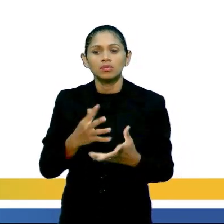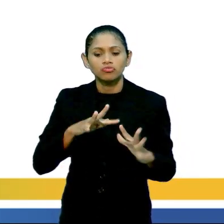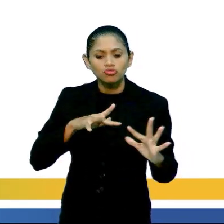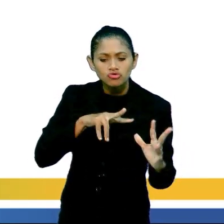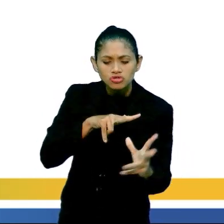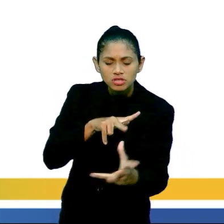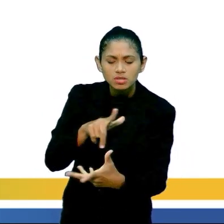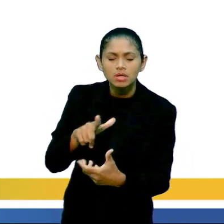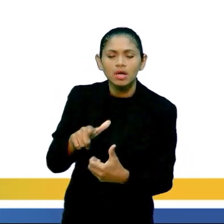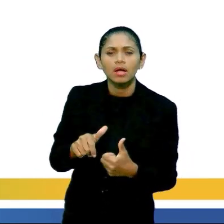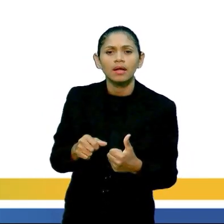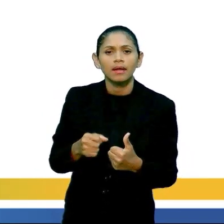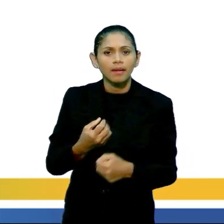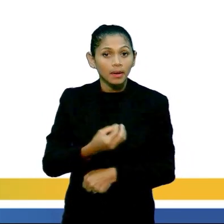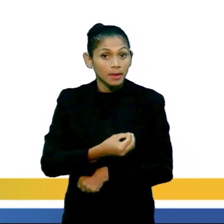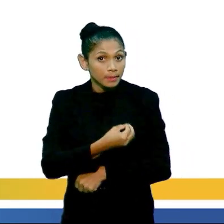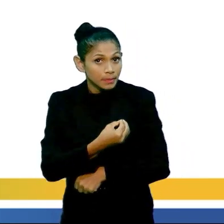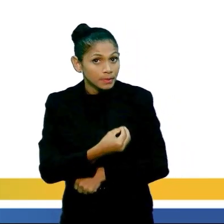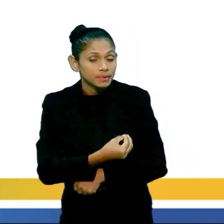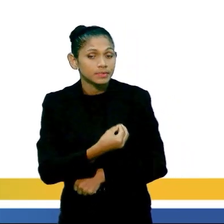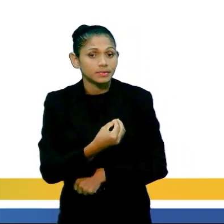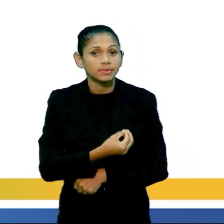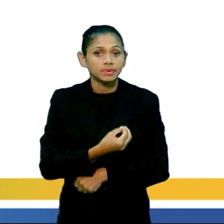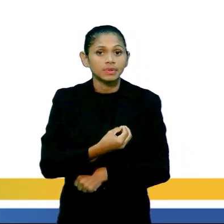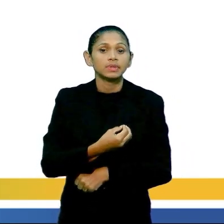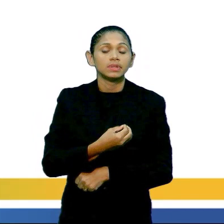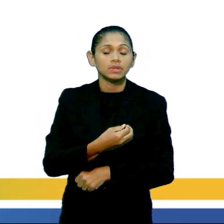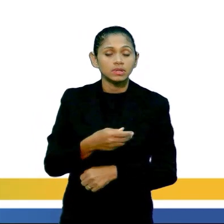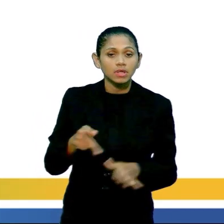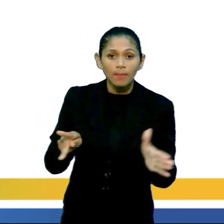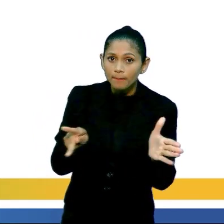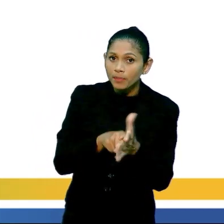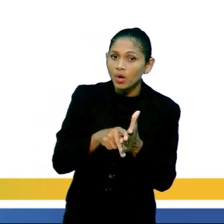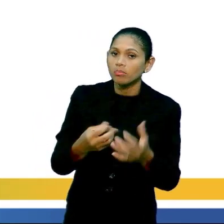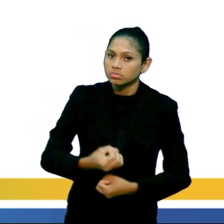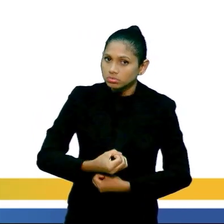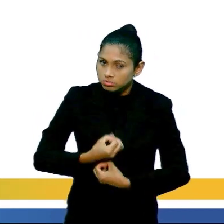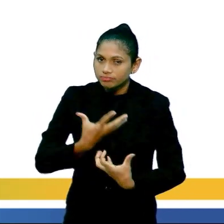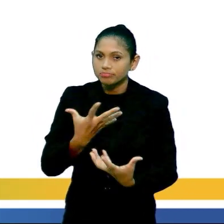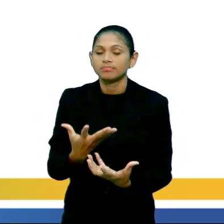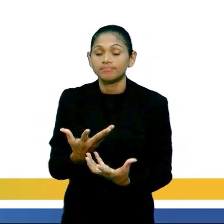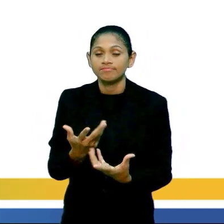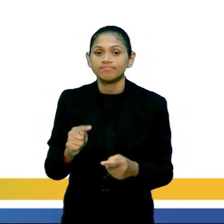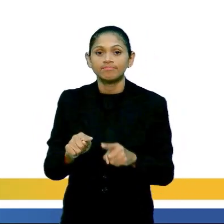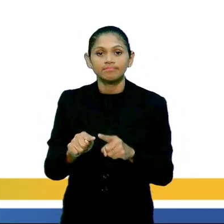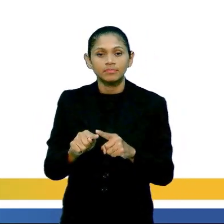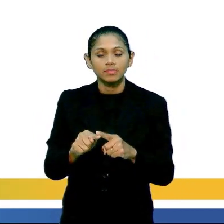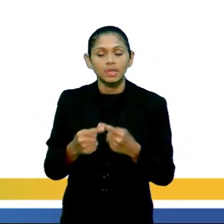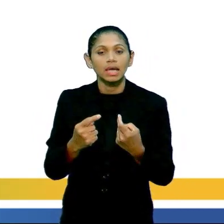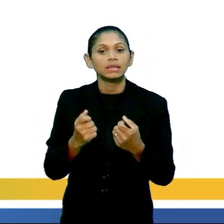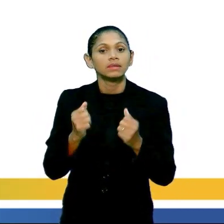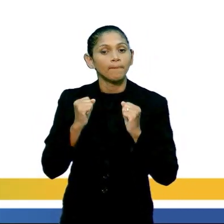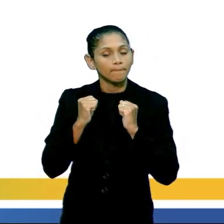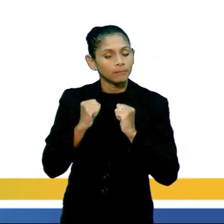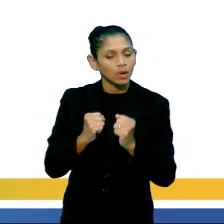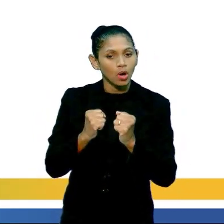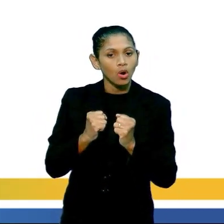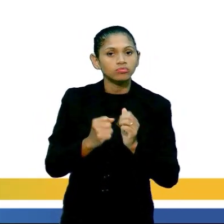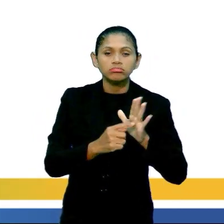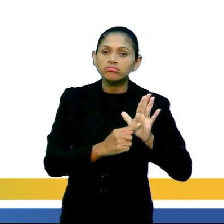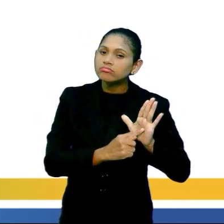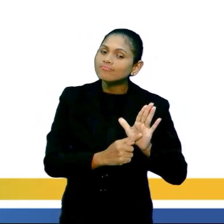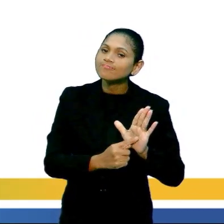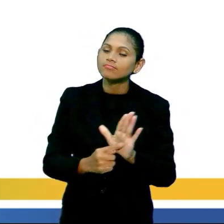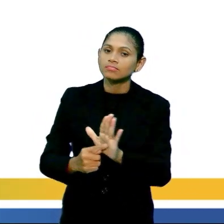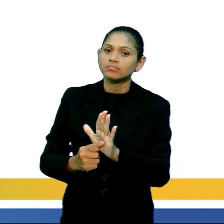né? Mas ela também pode expressar sentimentos, né? E aí ela pode ir para a função